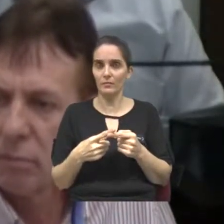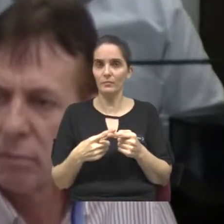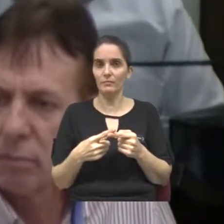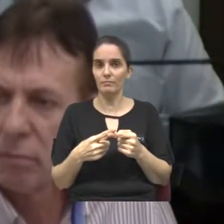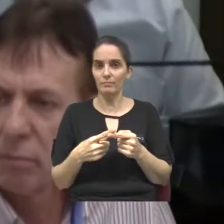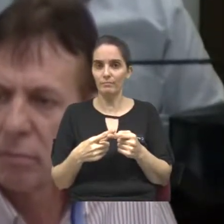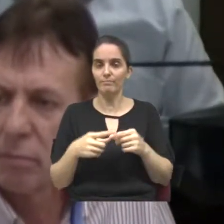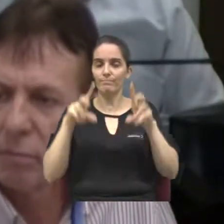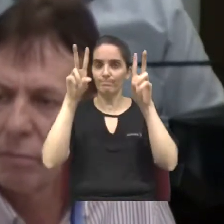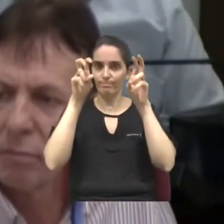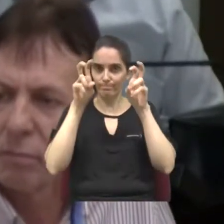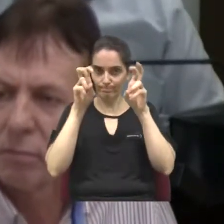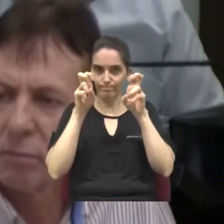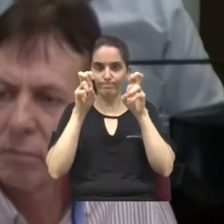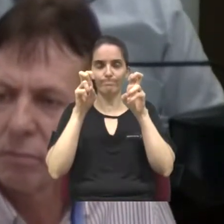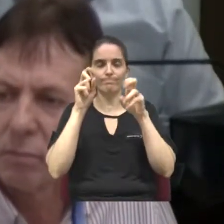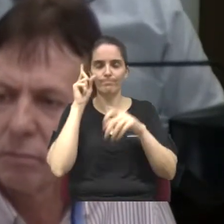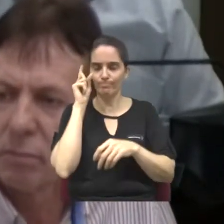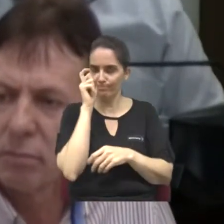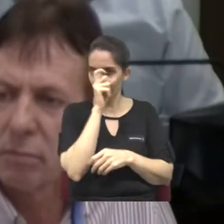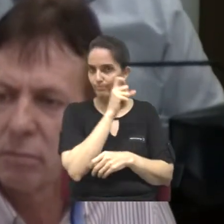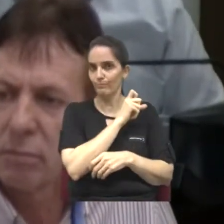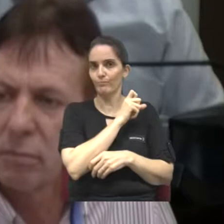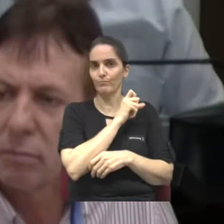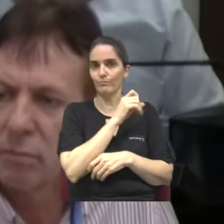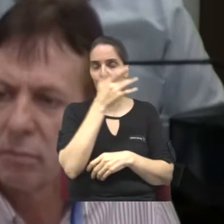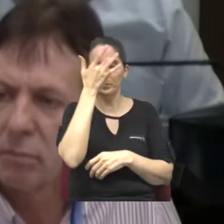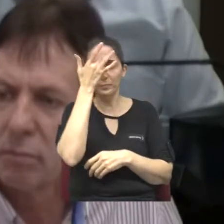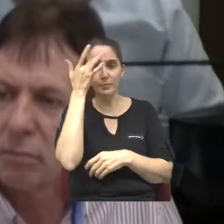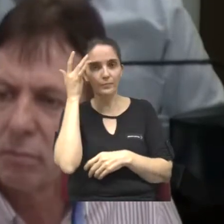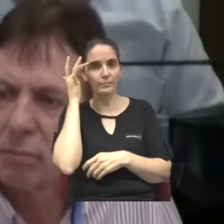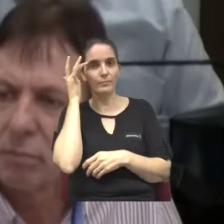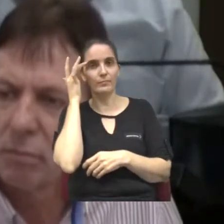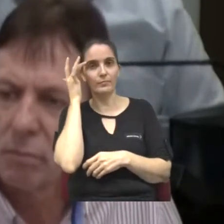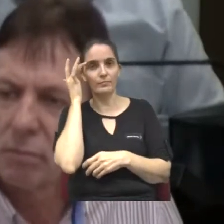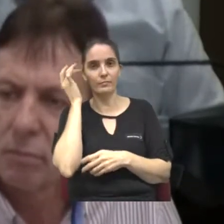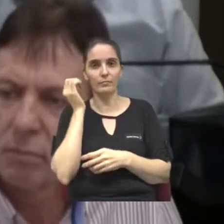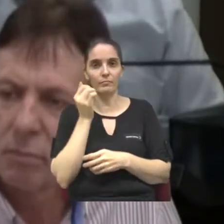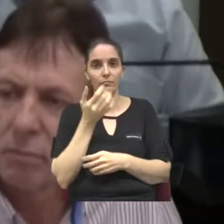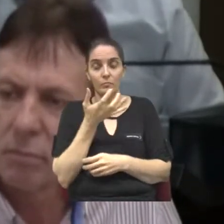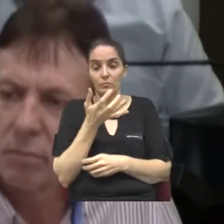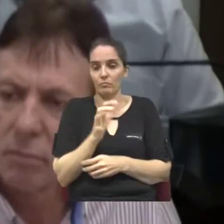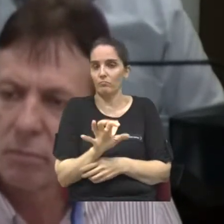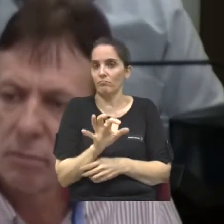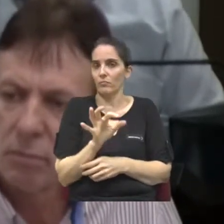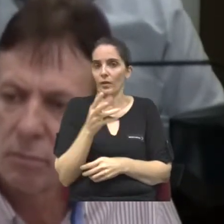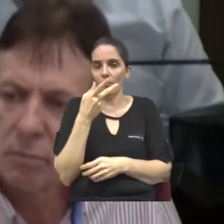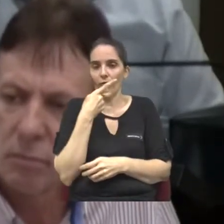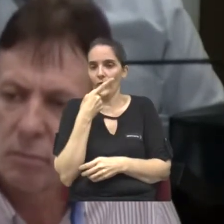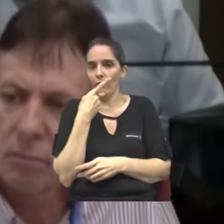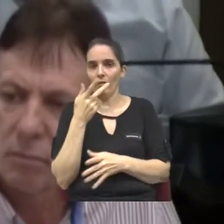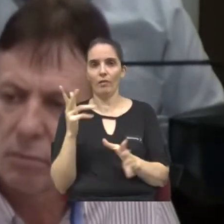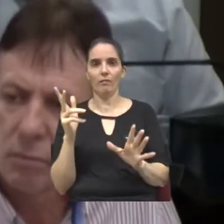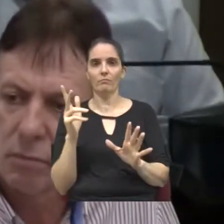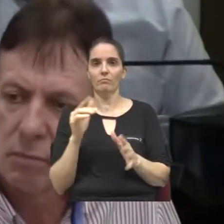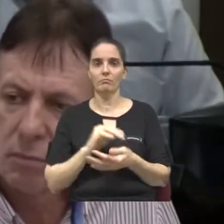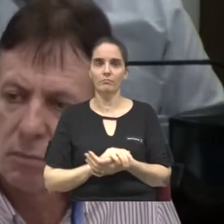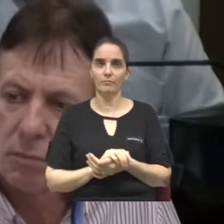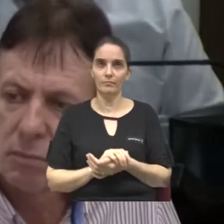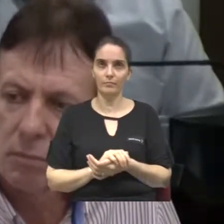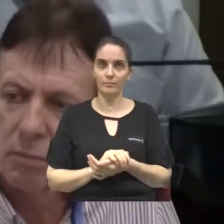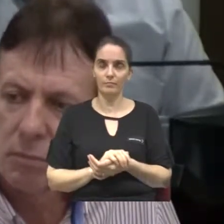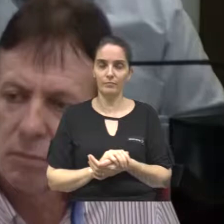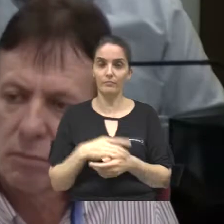um tema espinhoso, que as pessoas não querem falar a respeito,